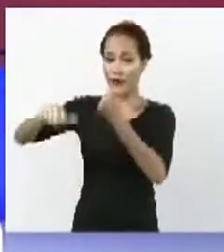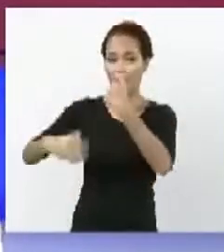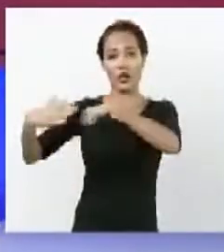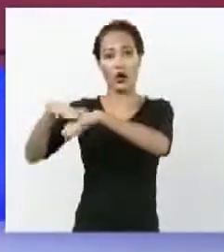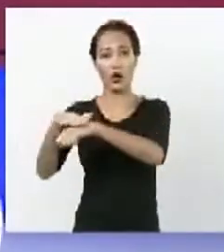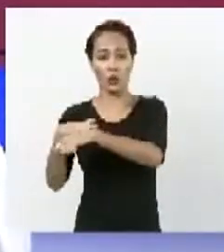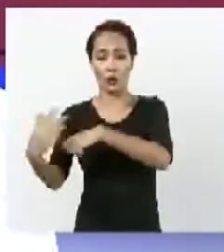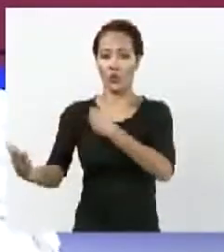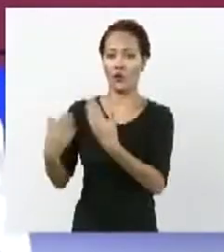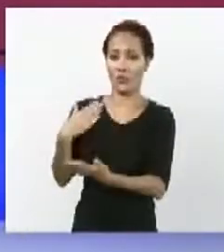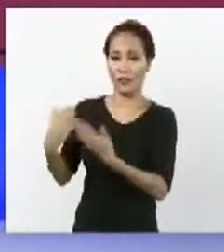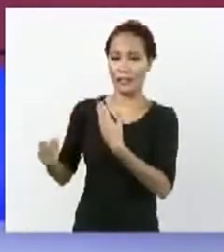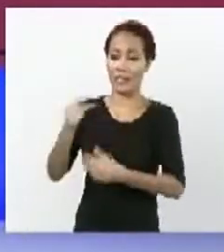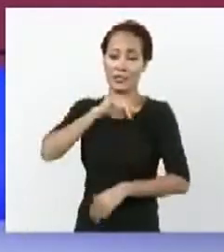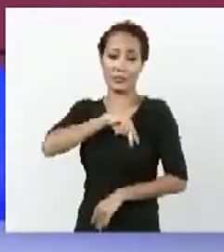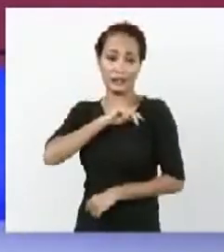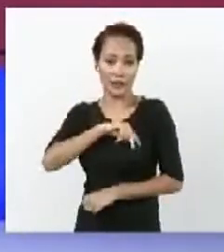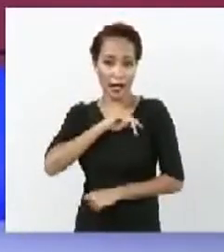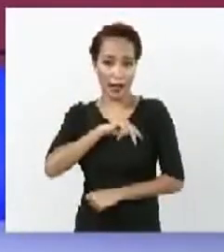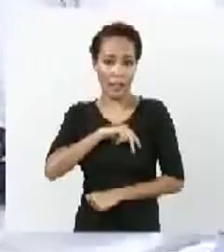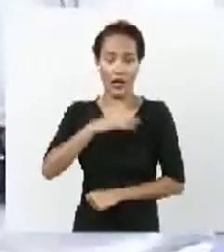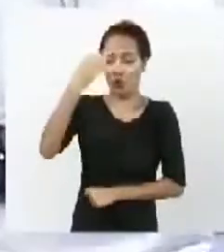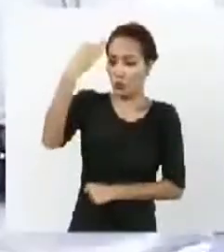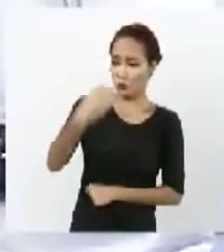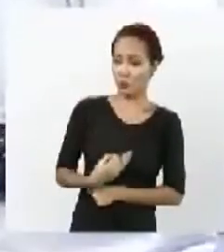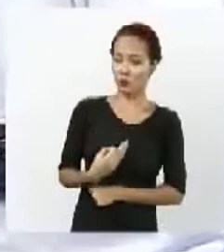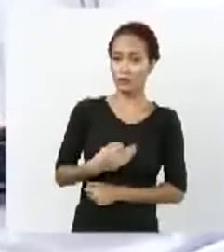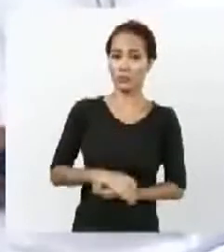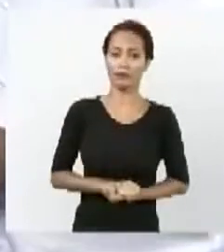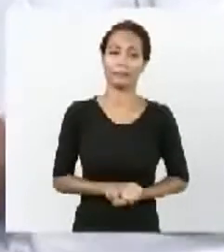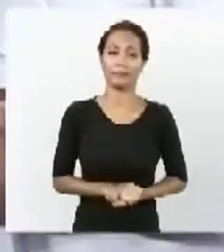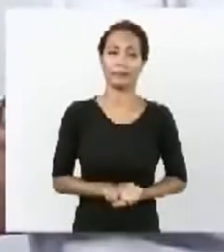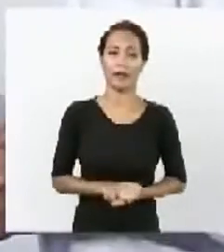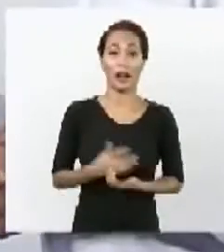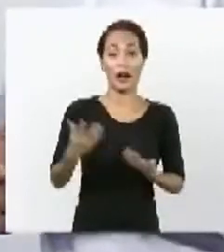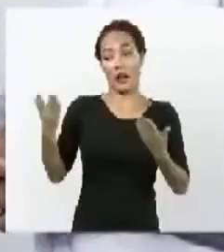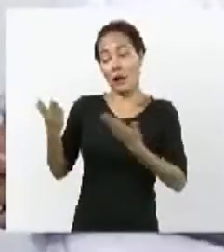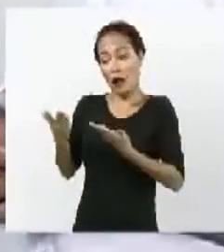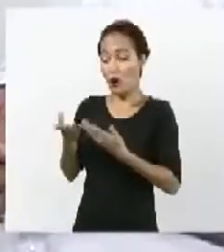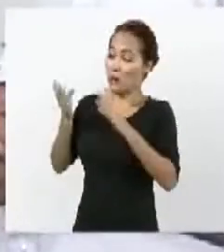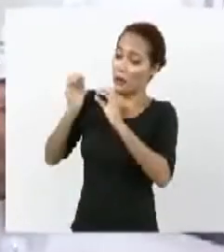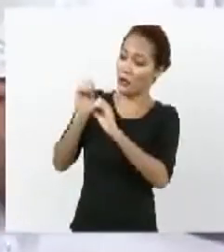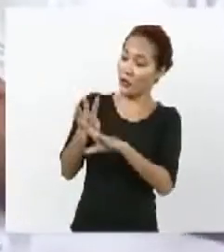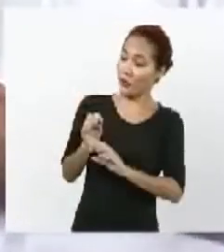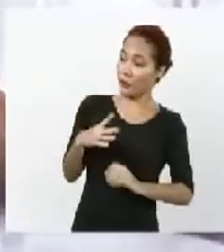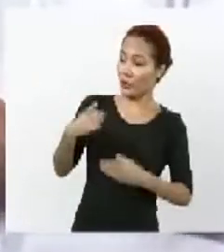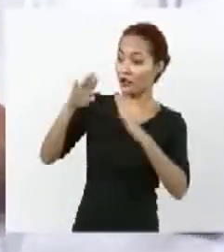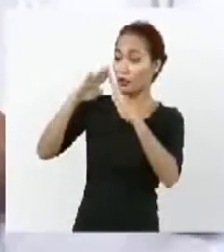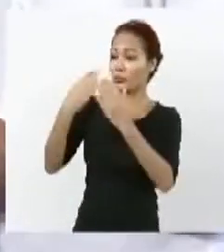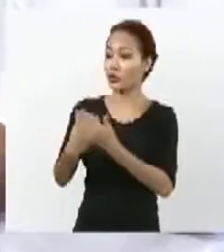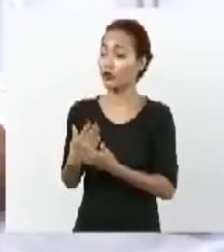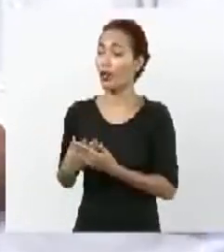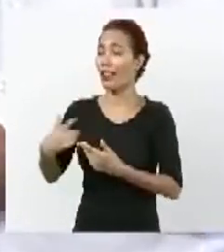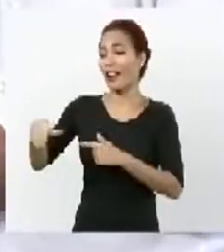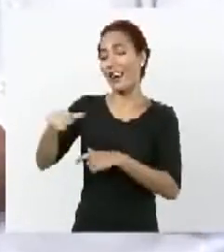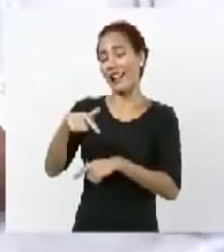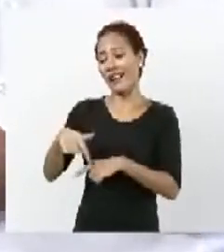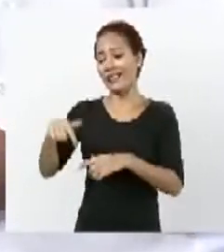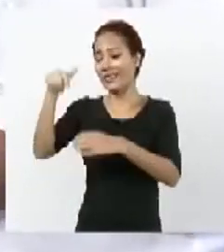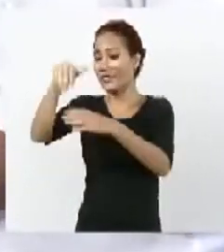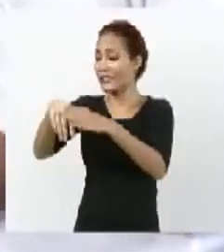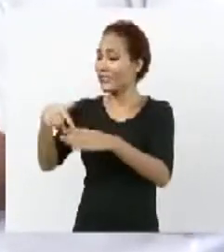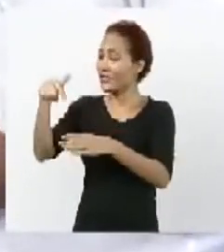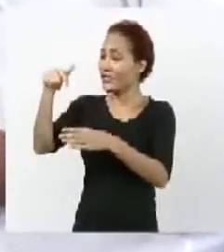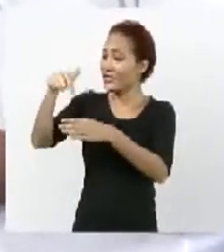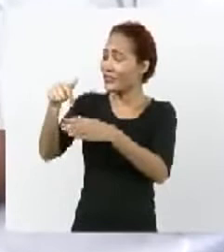salários dignos dentro do que a prefeitura possa exercer. Vamos falar sobre educação, porque hoje as escolas da rede municipal são ambientes que mais contribuem para